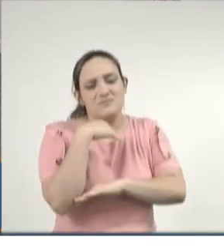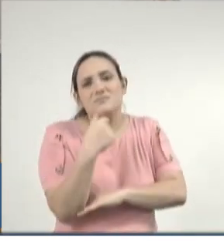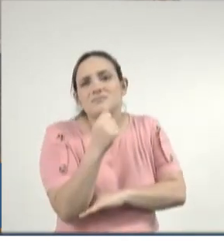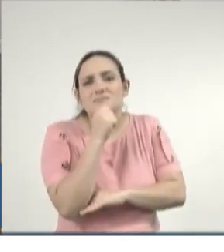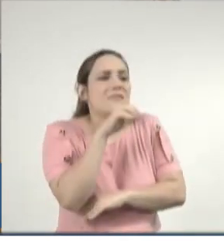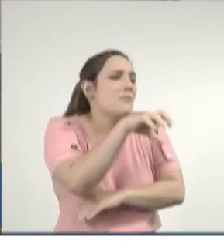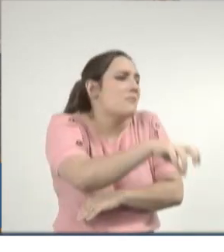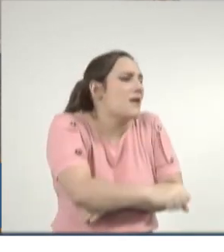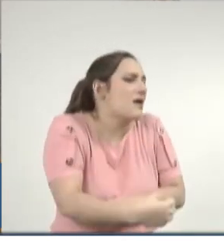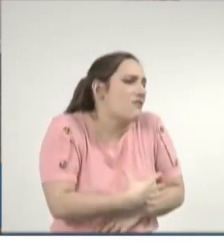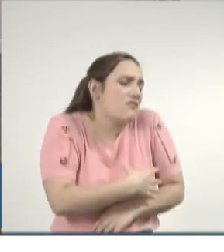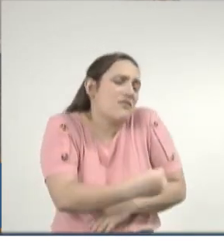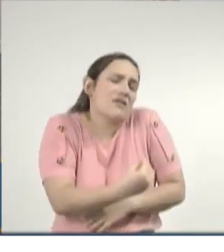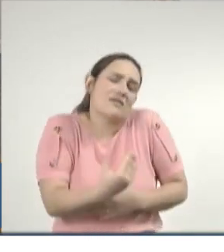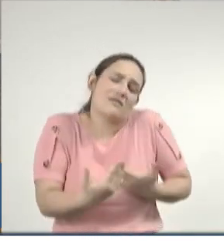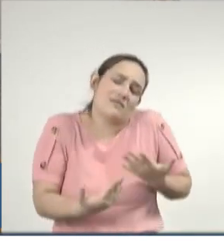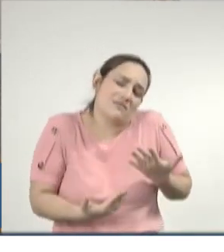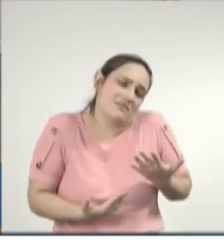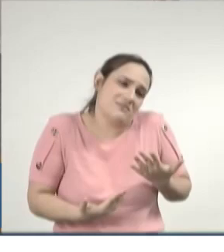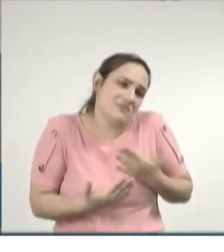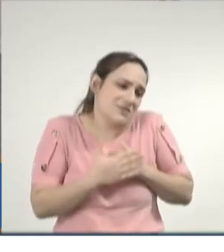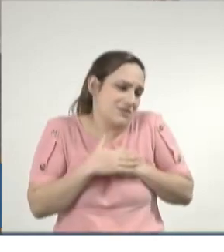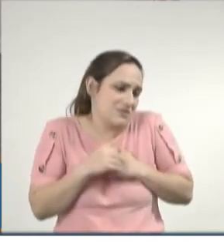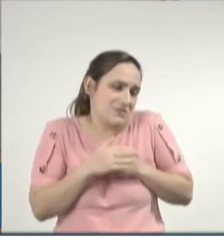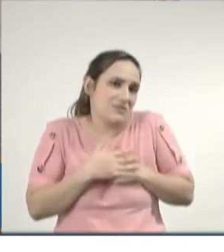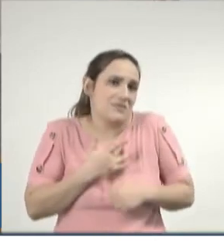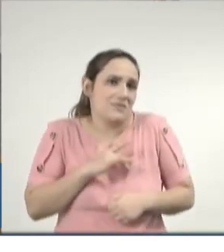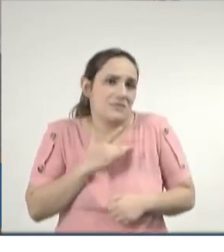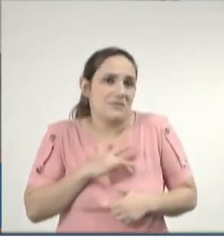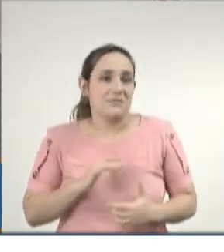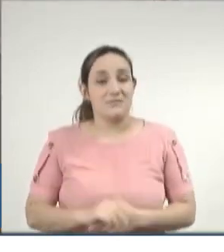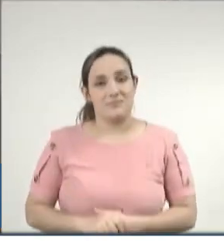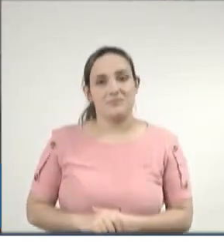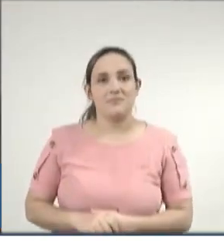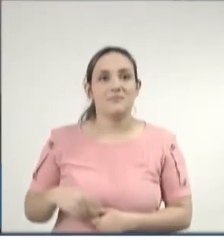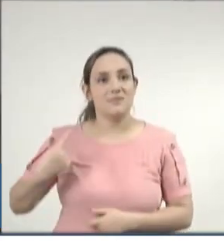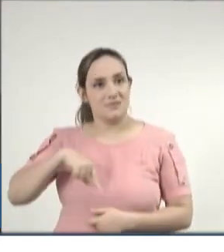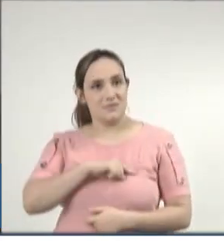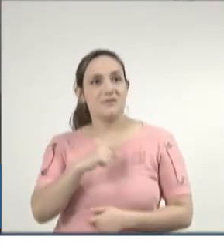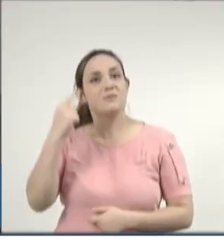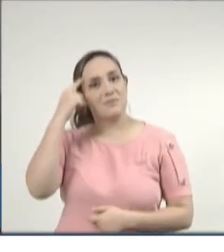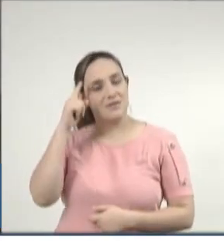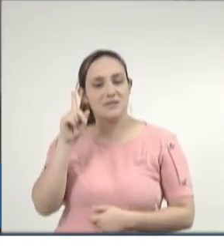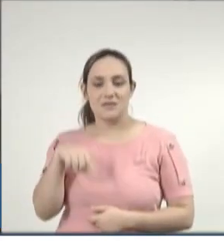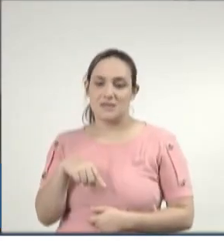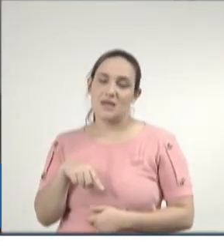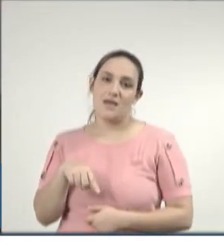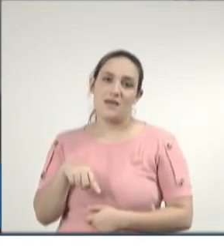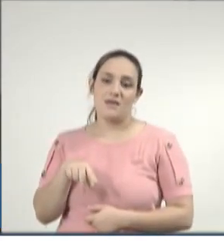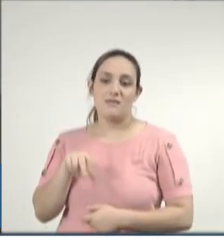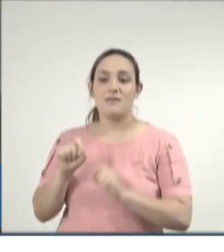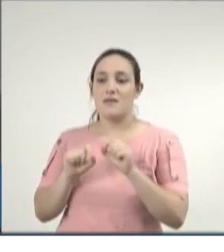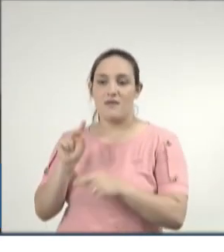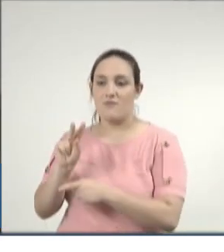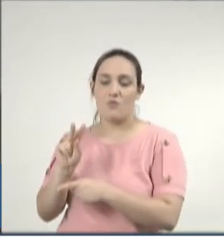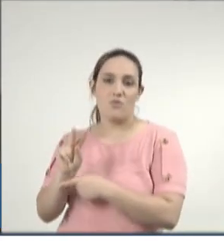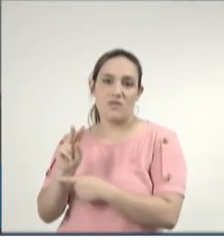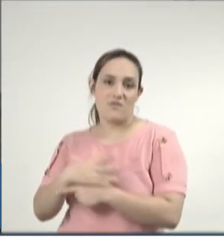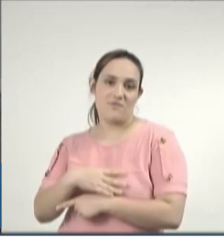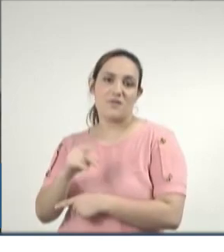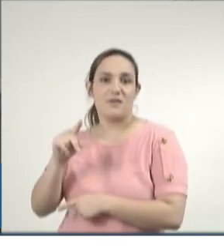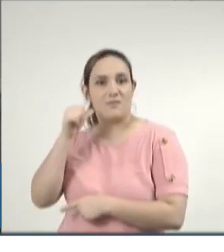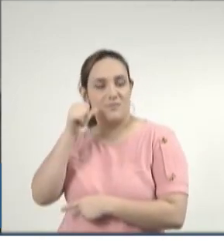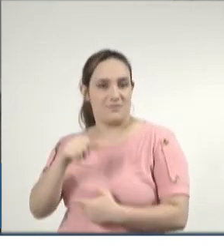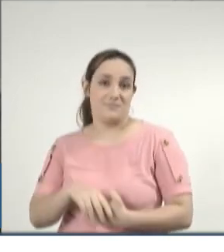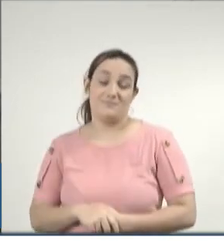buscar a criança na escola. Na separação, quem tem que ficar com os filhos é a mulher, o homem jamais. Nunca fica, mas por quê? aí vai.